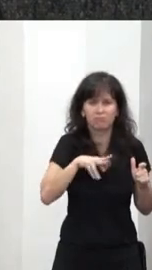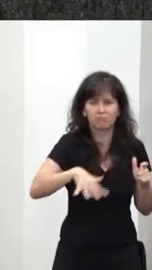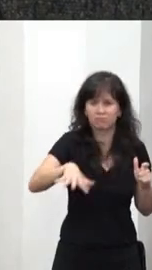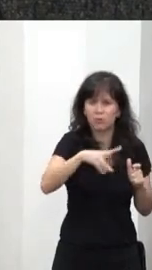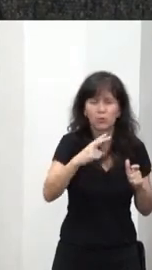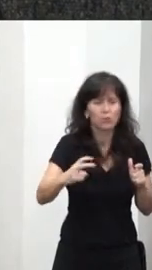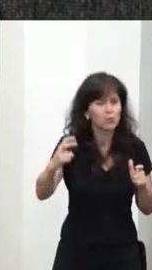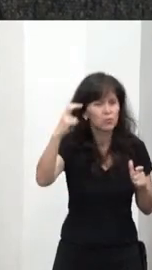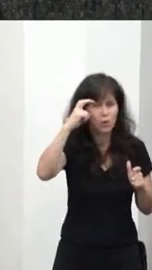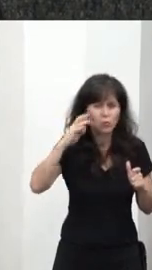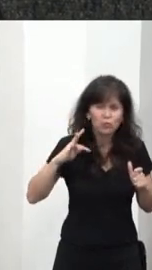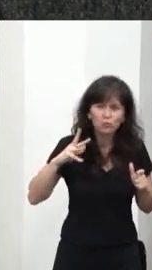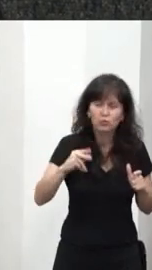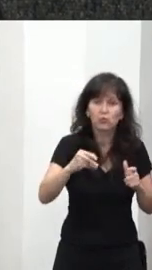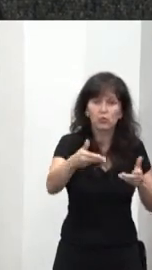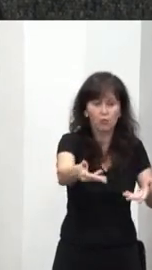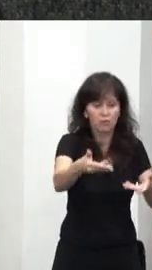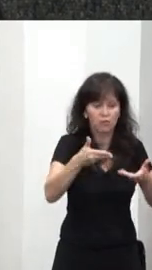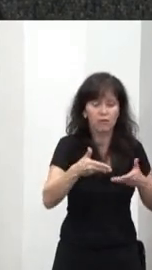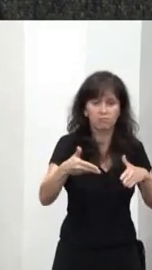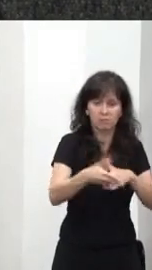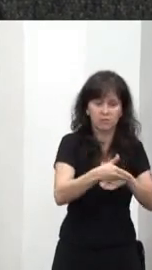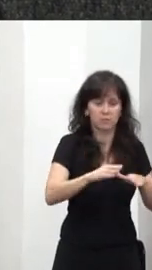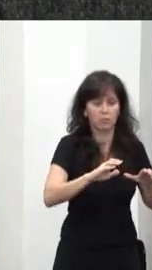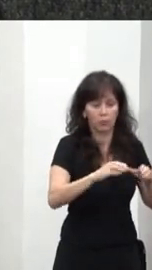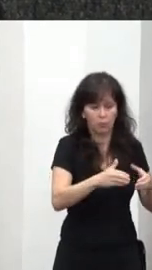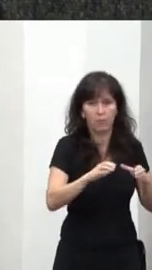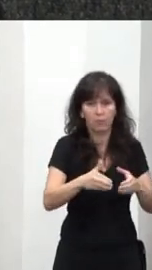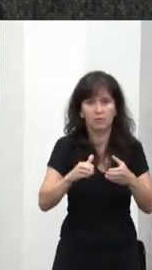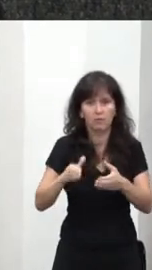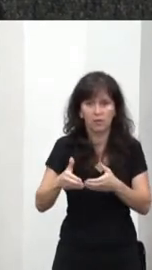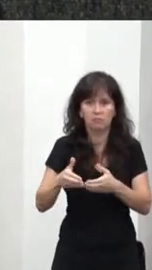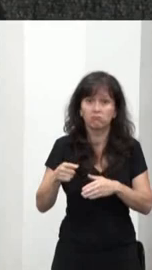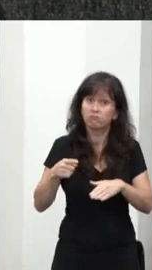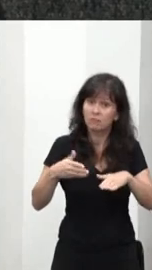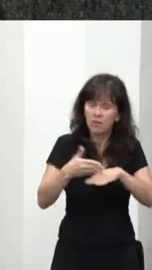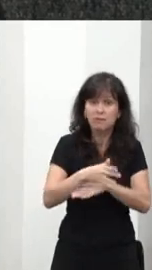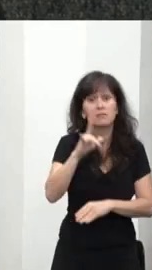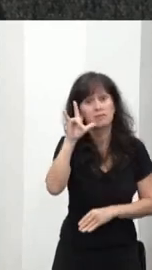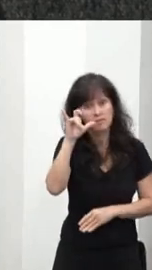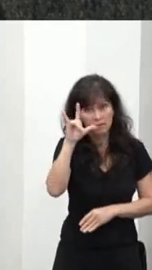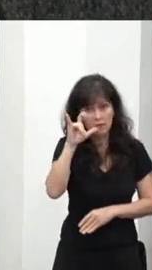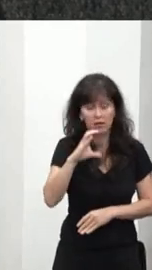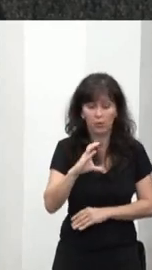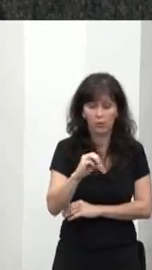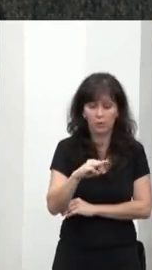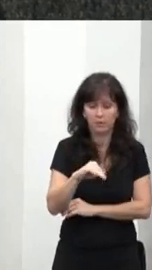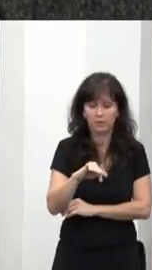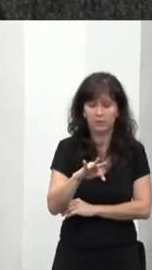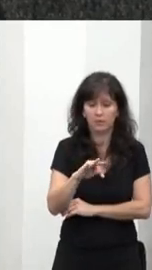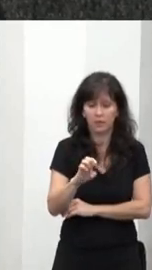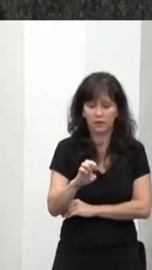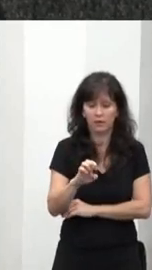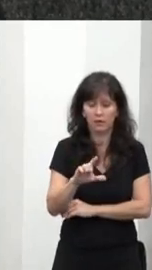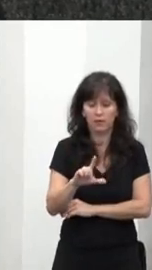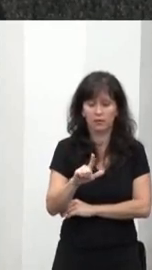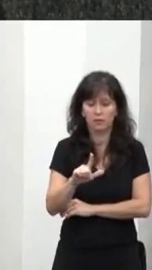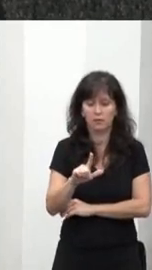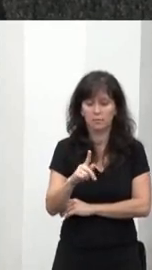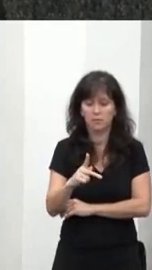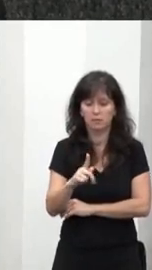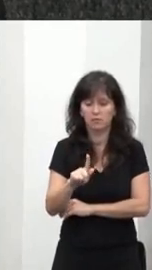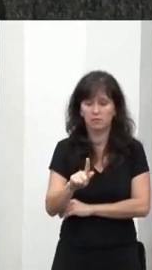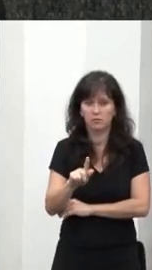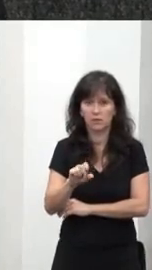convidadas para integrar estes comitês acessem nosso Instagram comitê lpgsc é